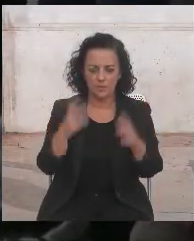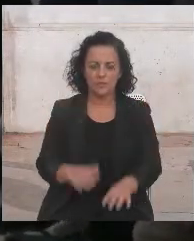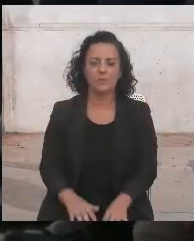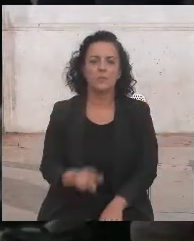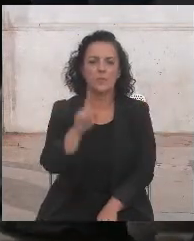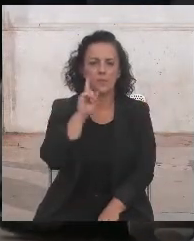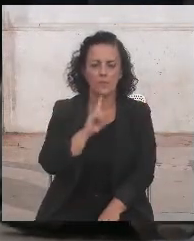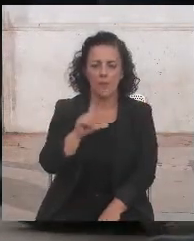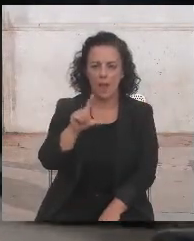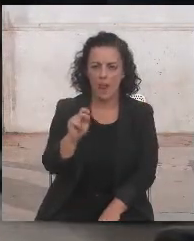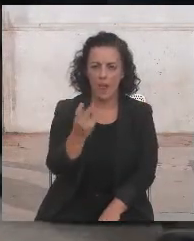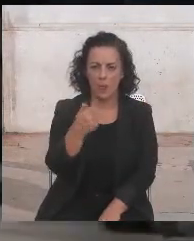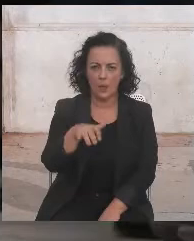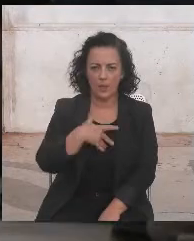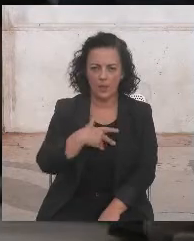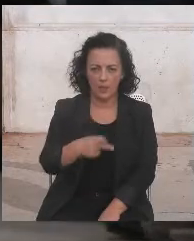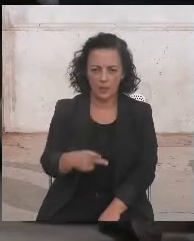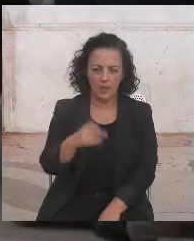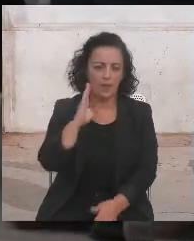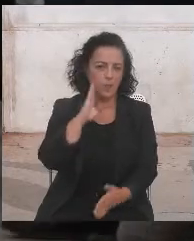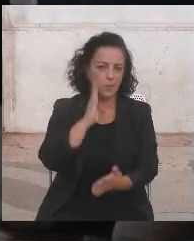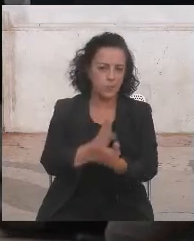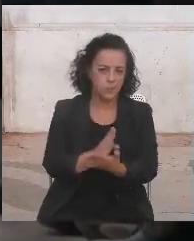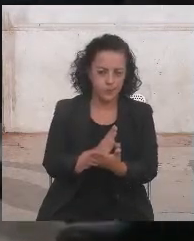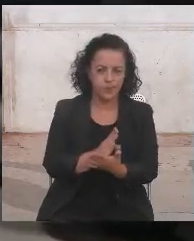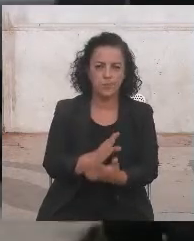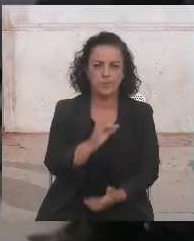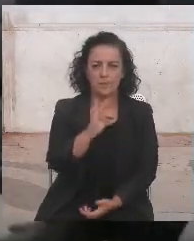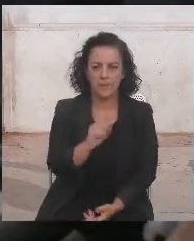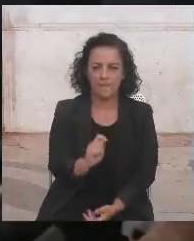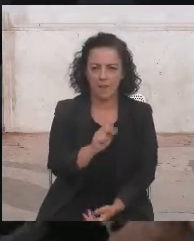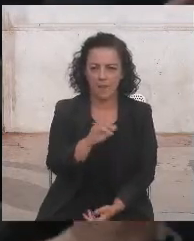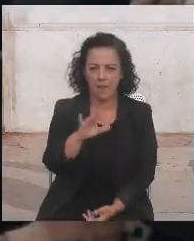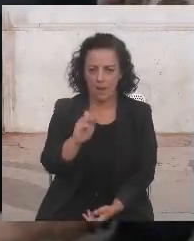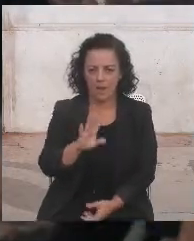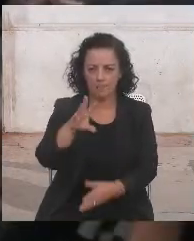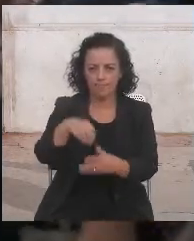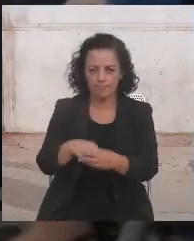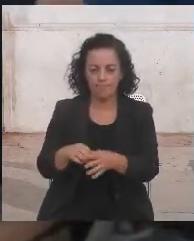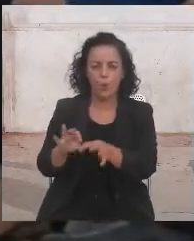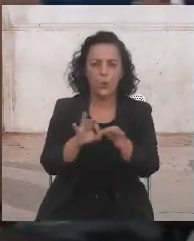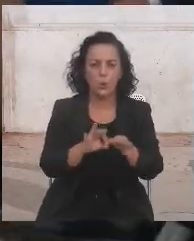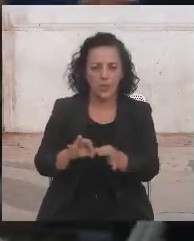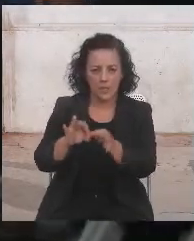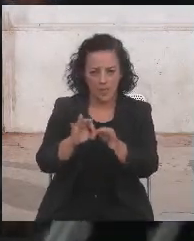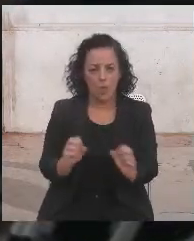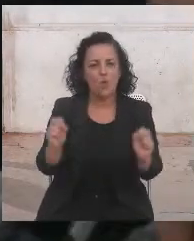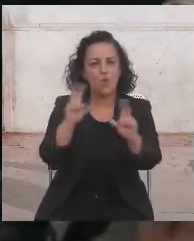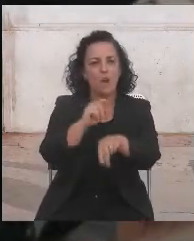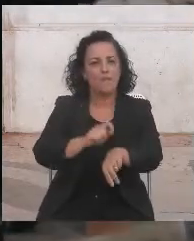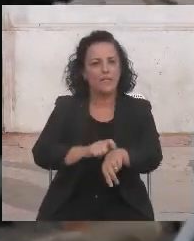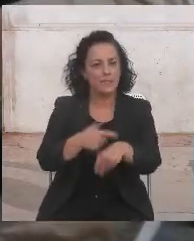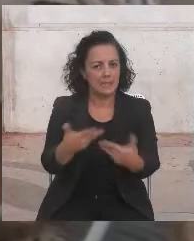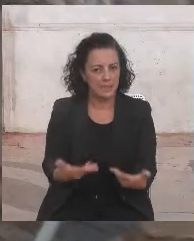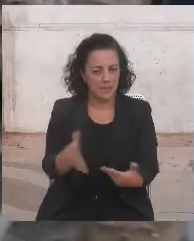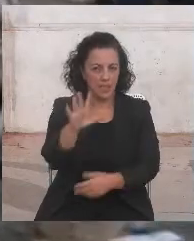Laurinda Maria Alves Nunes Fernandes da Cunha Ferreira, Coligação Novos Tempos Lisboa.